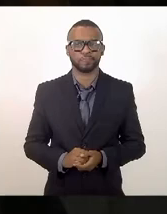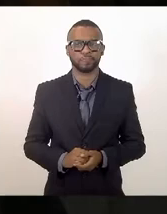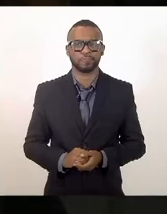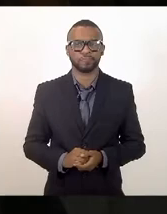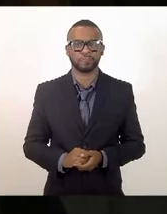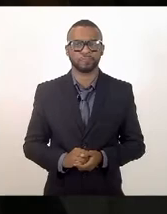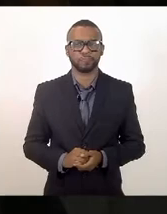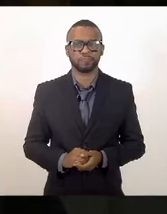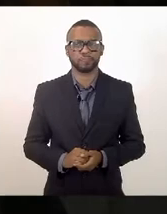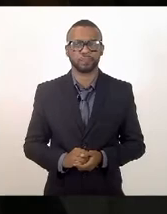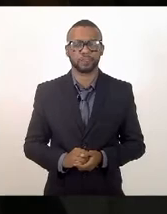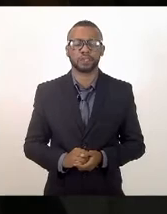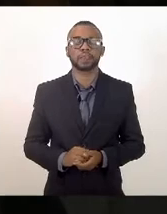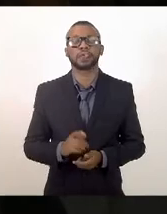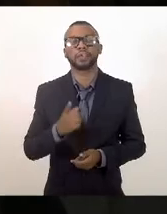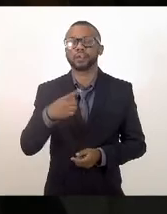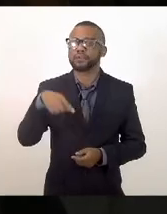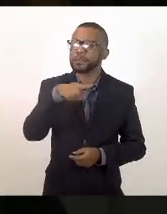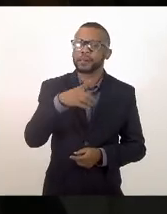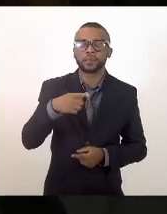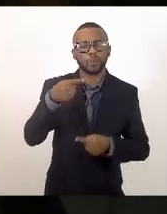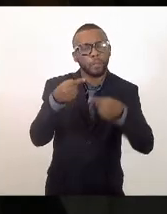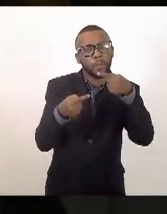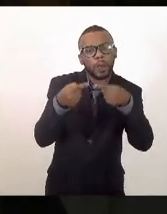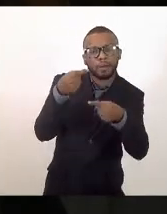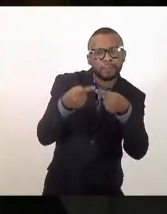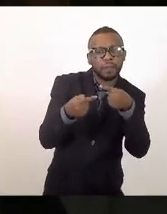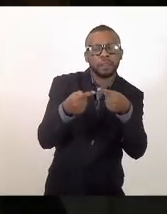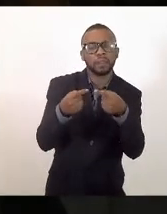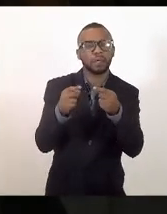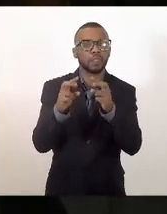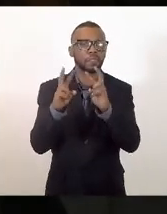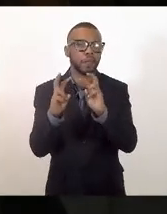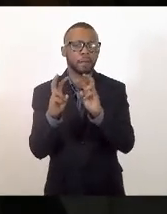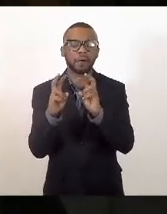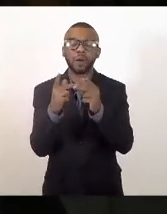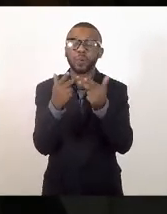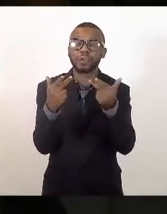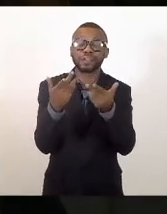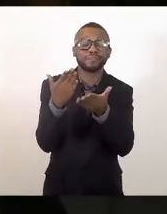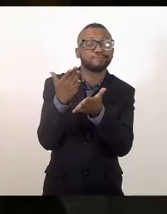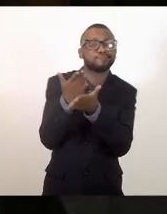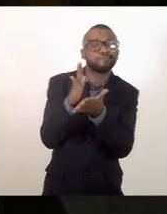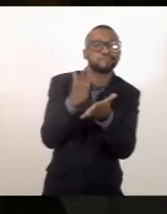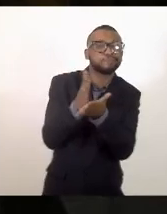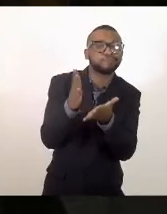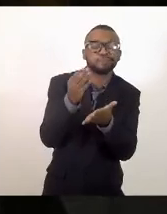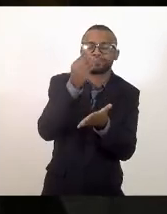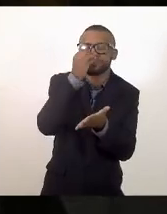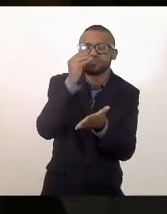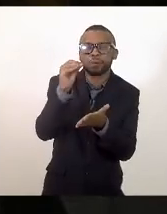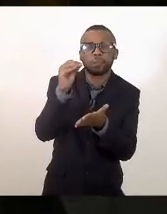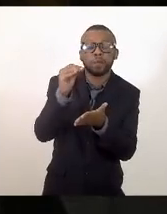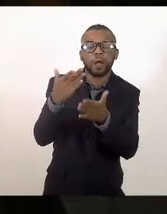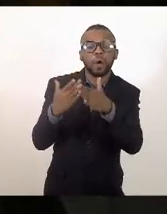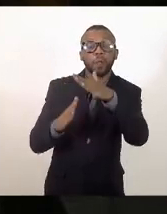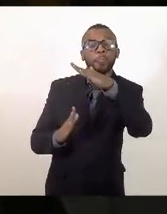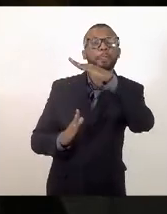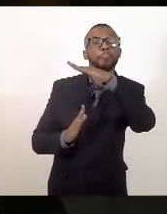E fica se discutindo o supérfluo. O famoso teto da